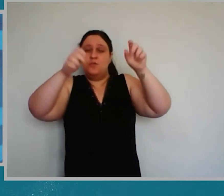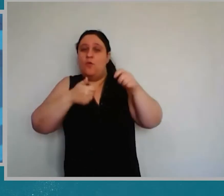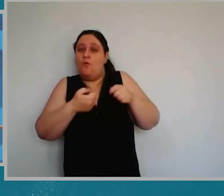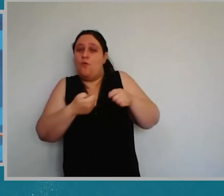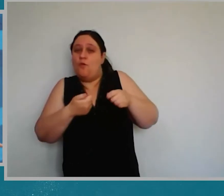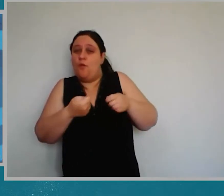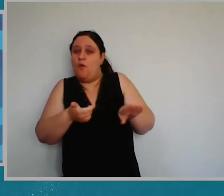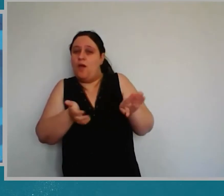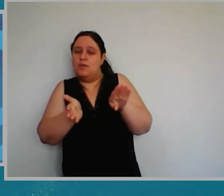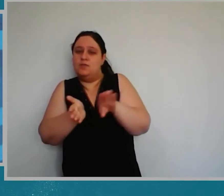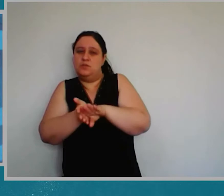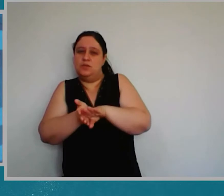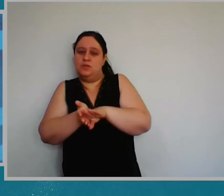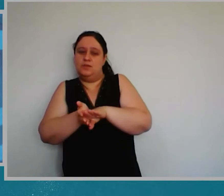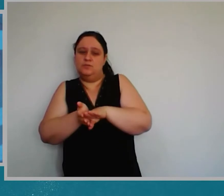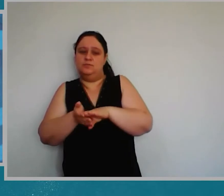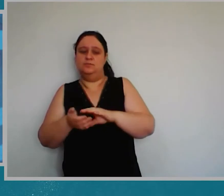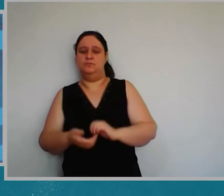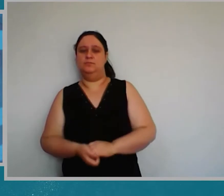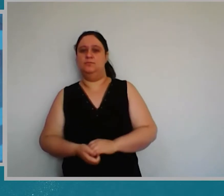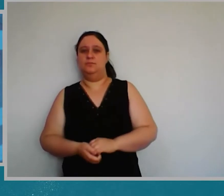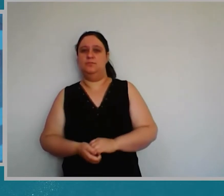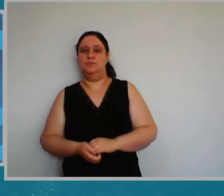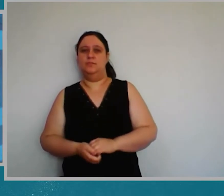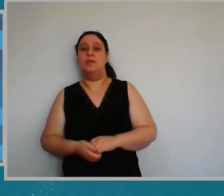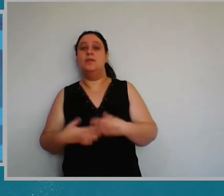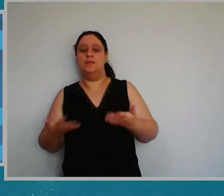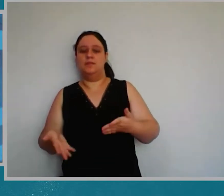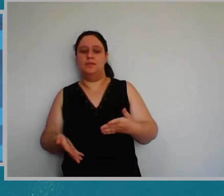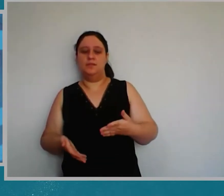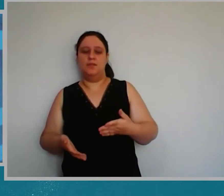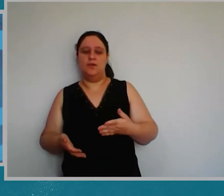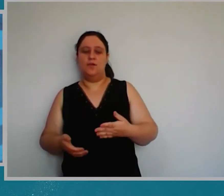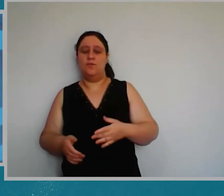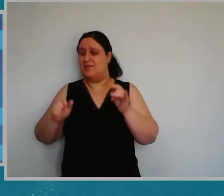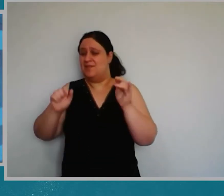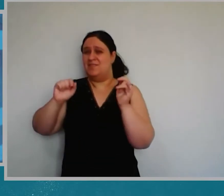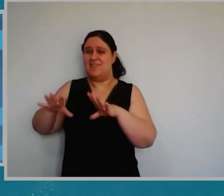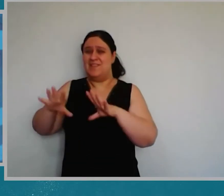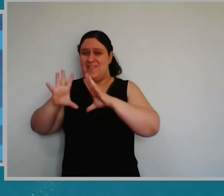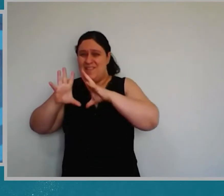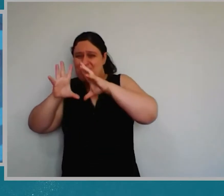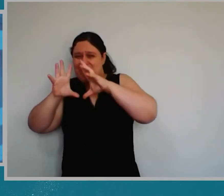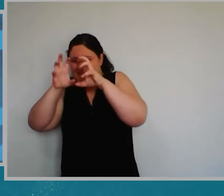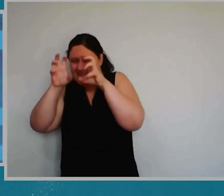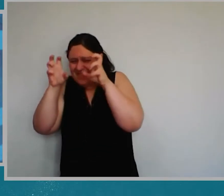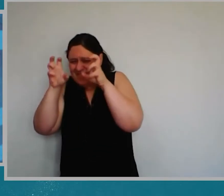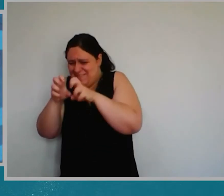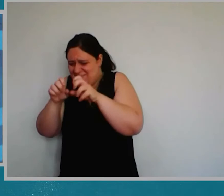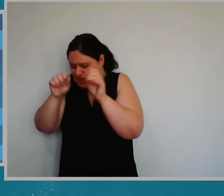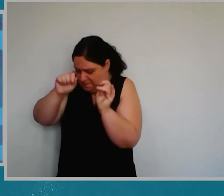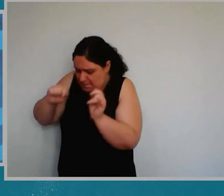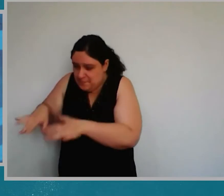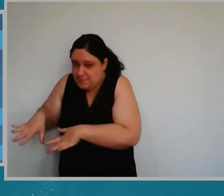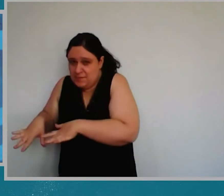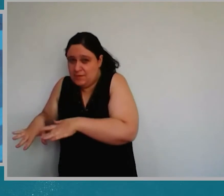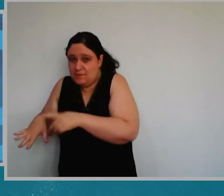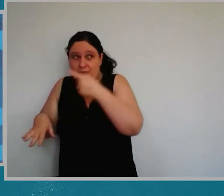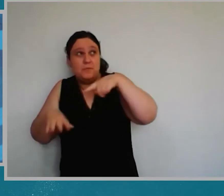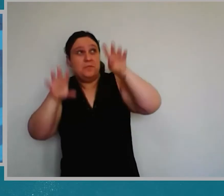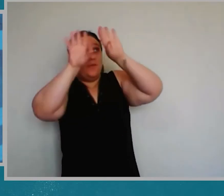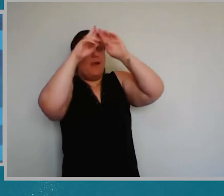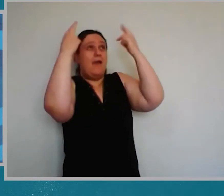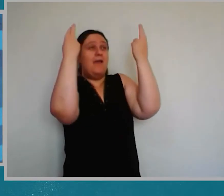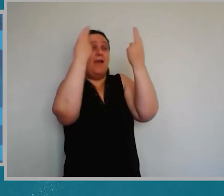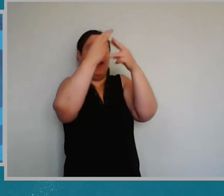esfera. Vamos sair dessa esfera das trevas. Vamos para a esfera do reino dos céus.